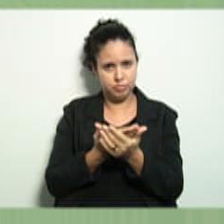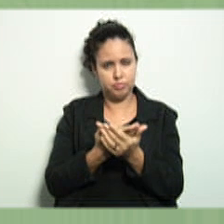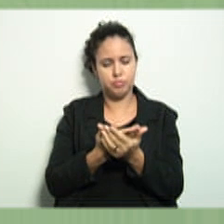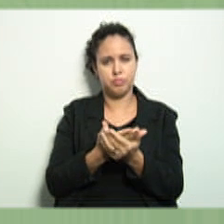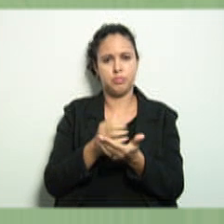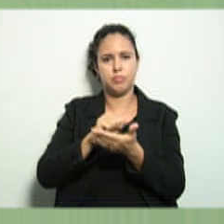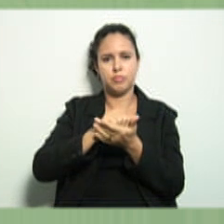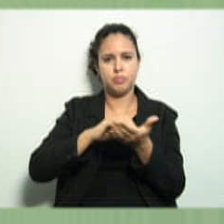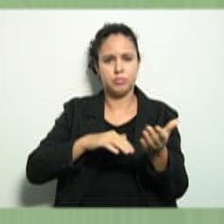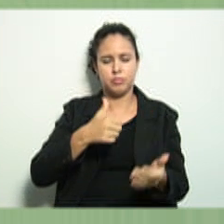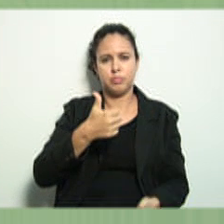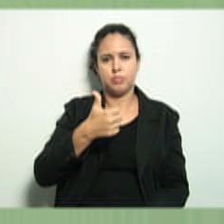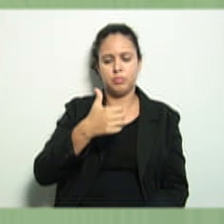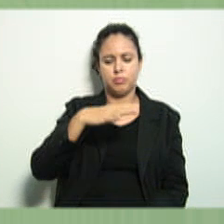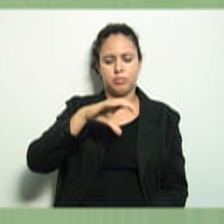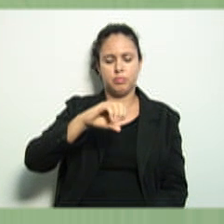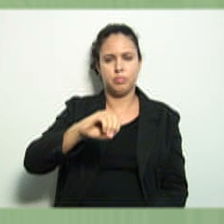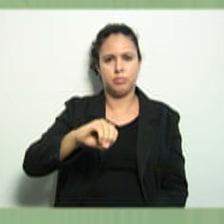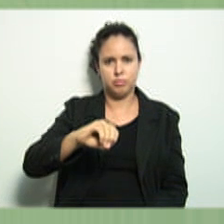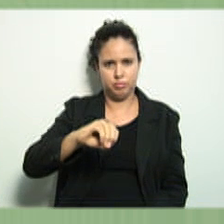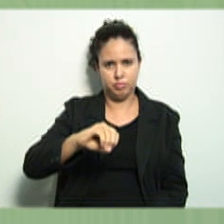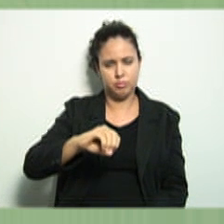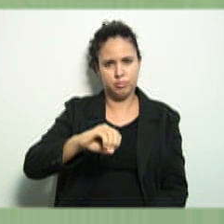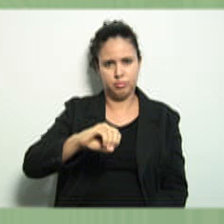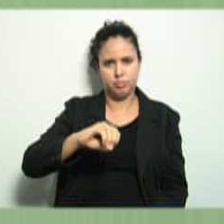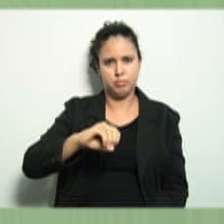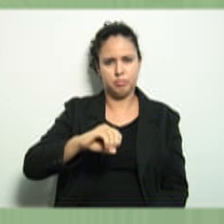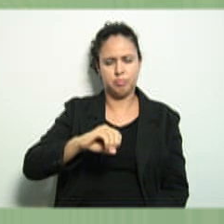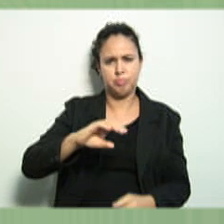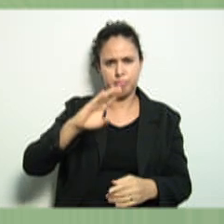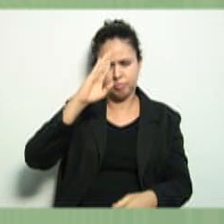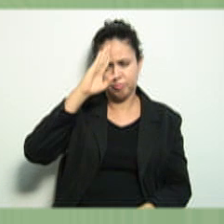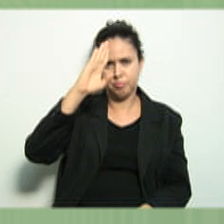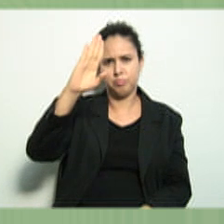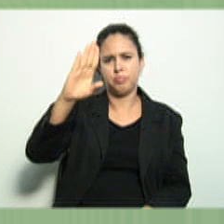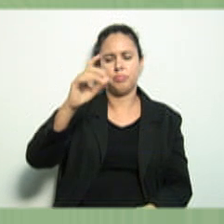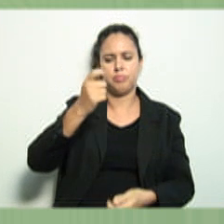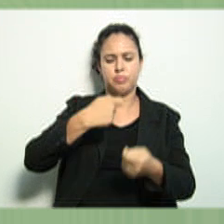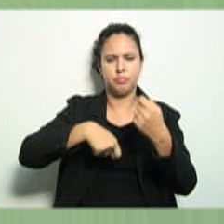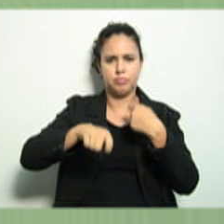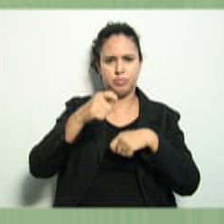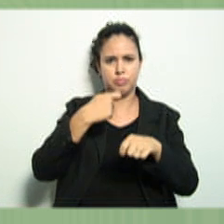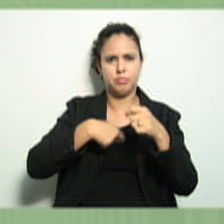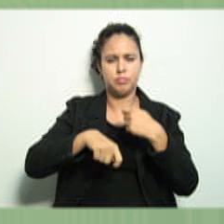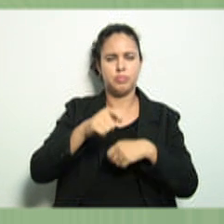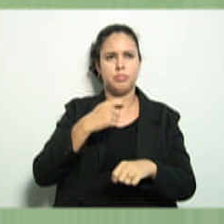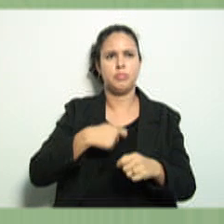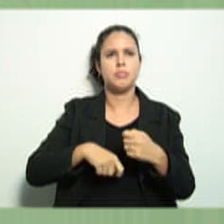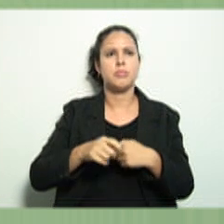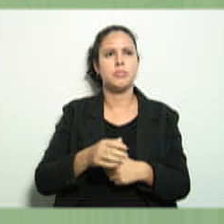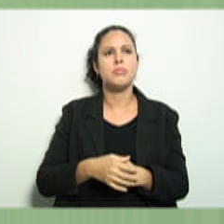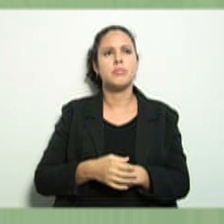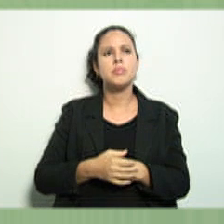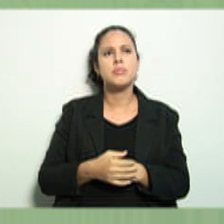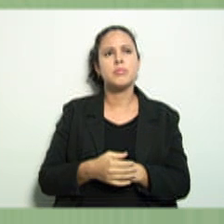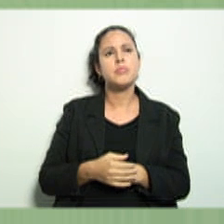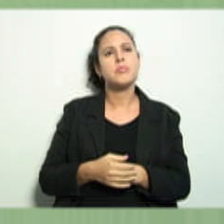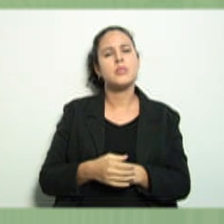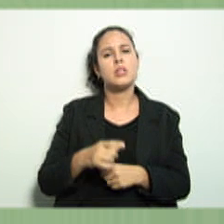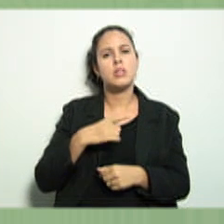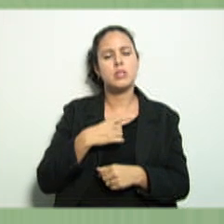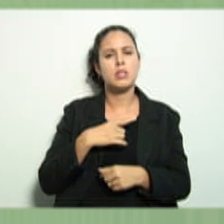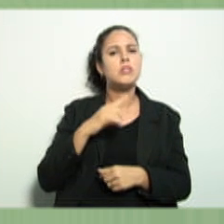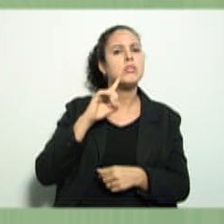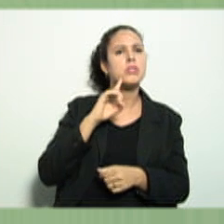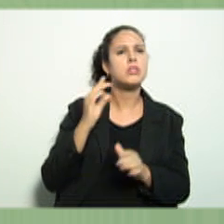economia iniciaram de 8/8 e vão até 29/8 de 2017, 29 de agosto. E o